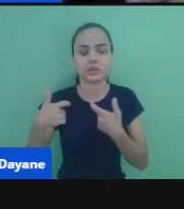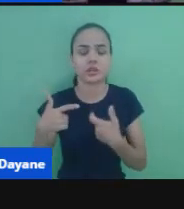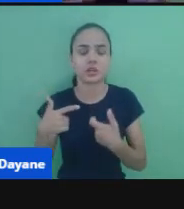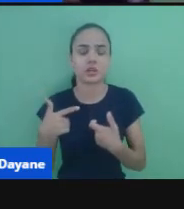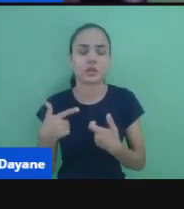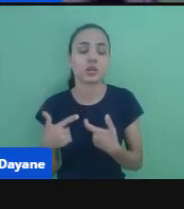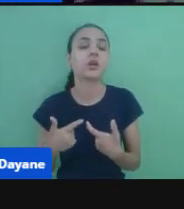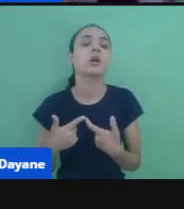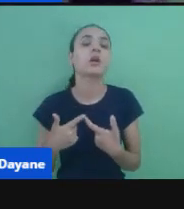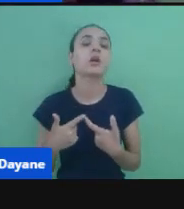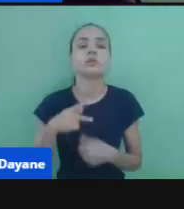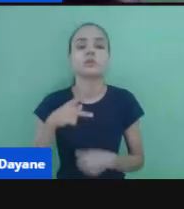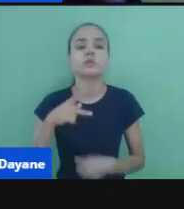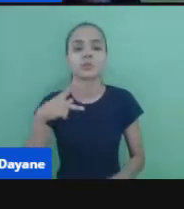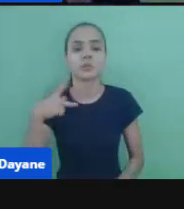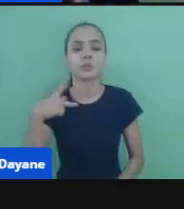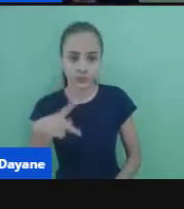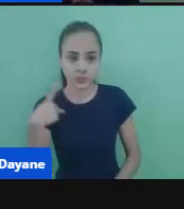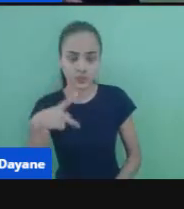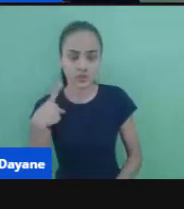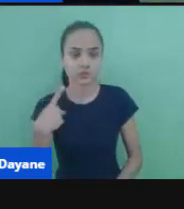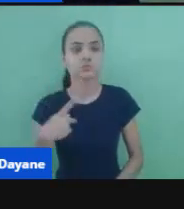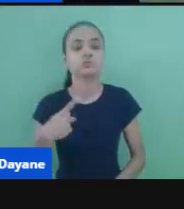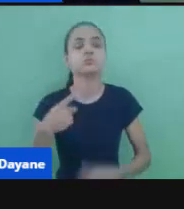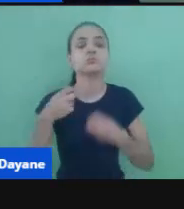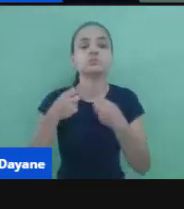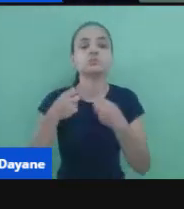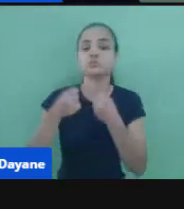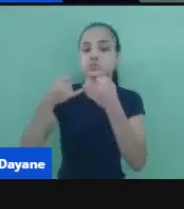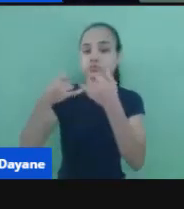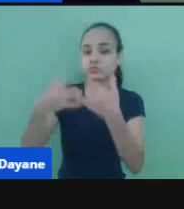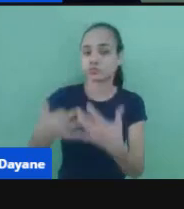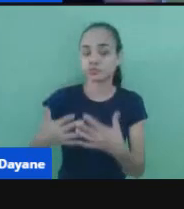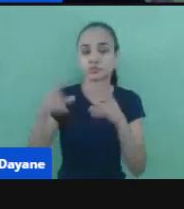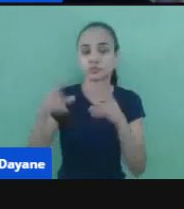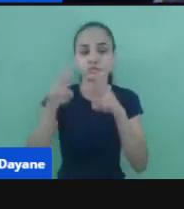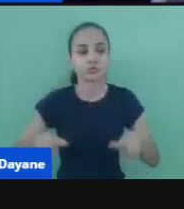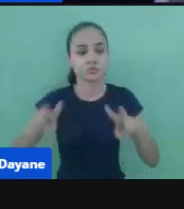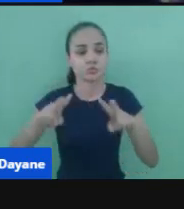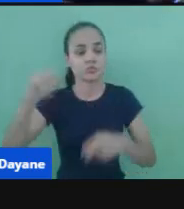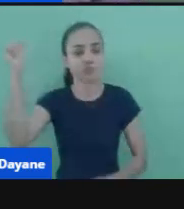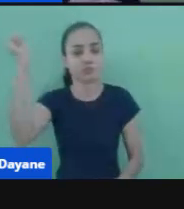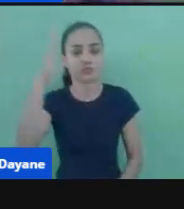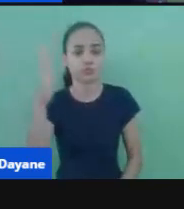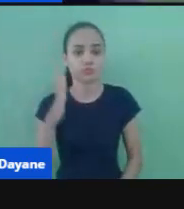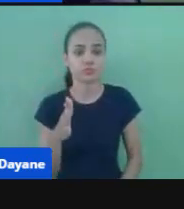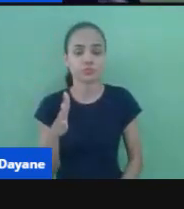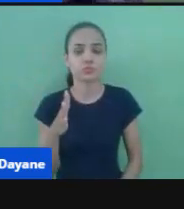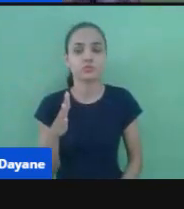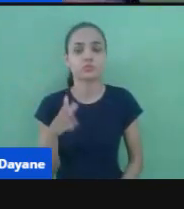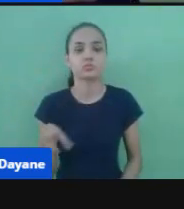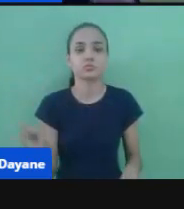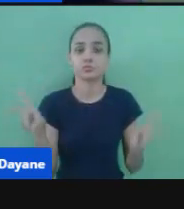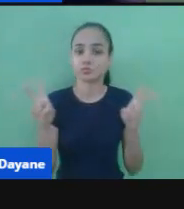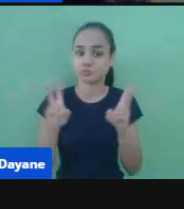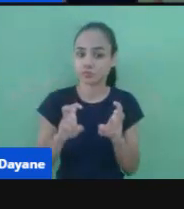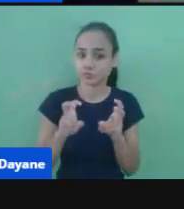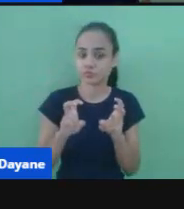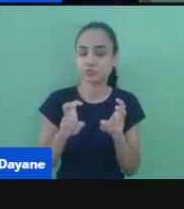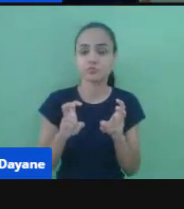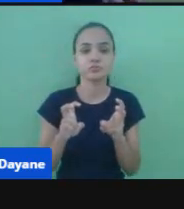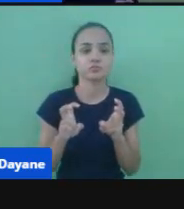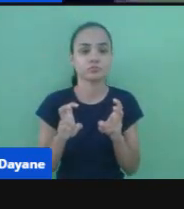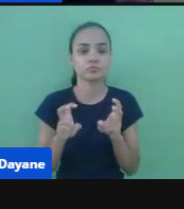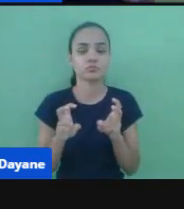é a visão brasileira sobre o tema. Ou pegar, se for lá no Paraguai, contar a história sobre o